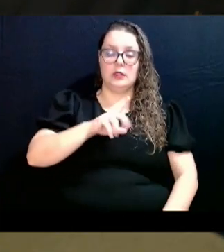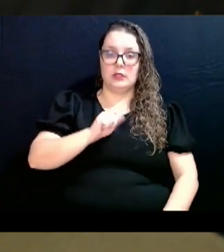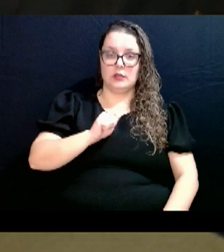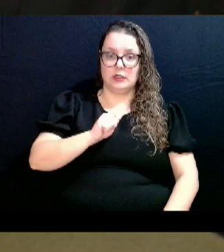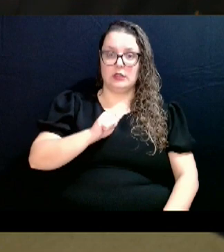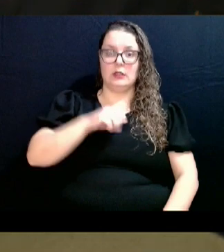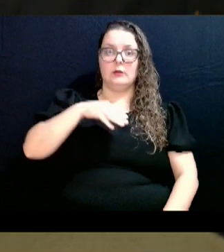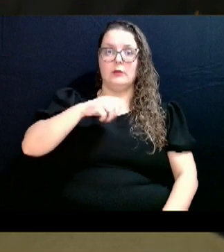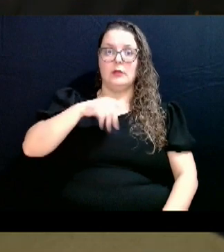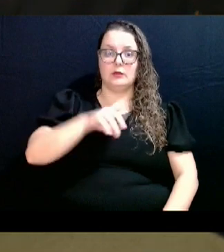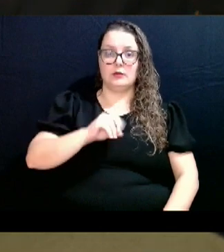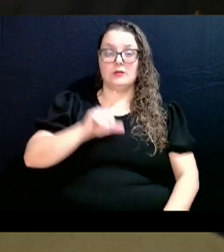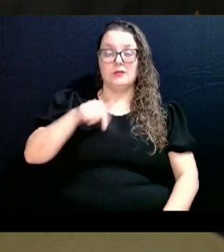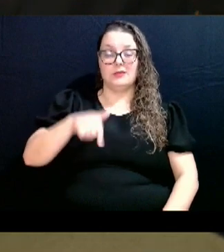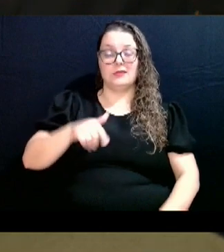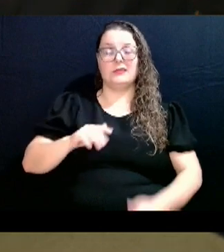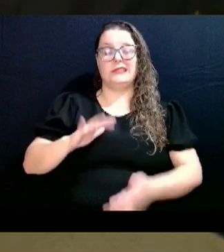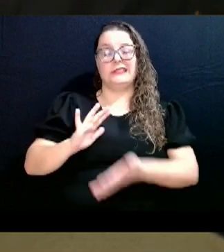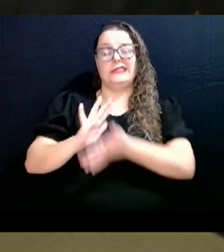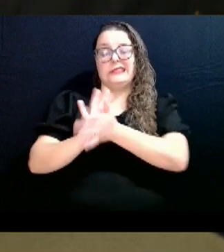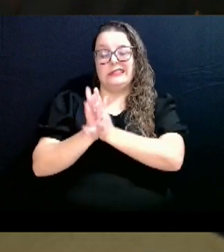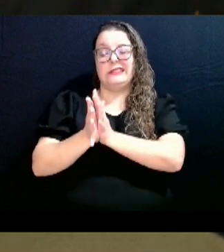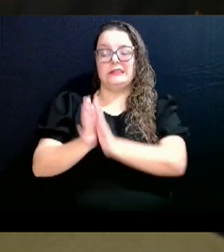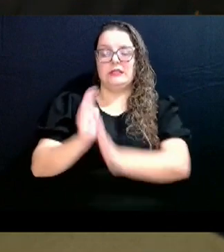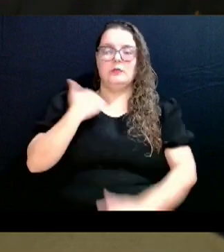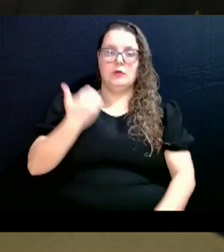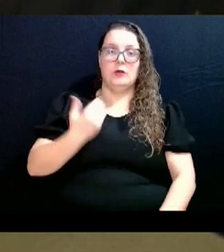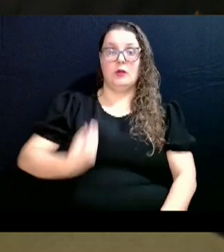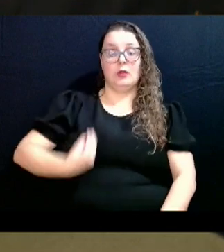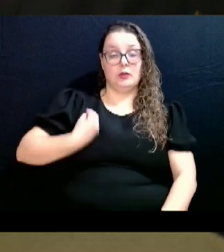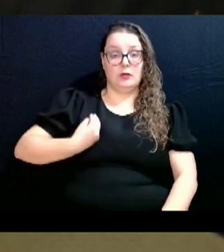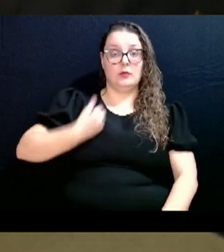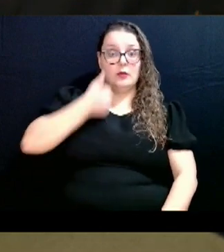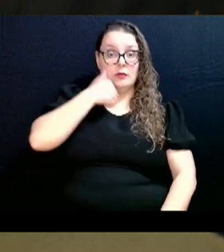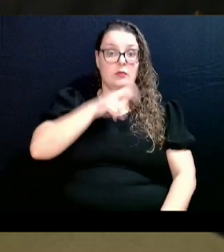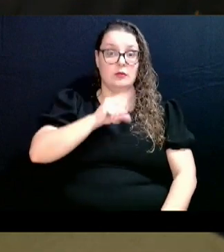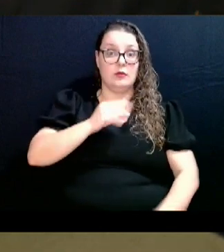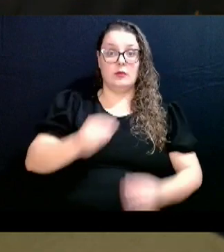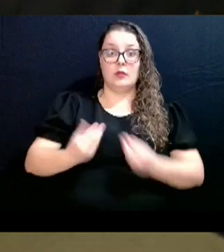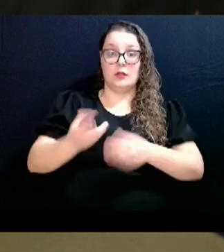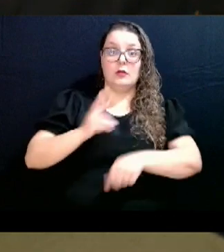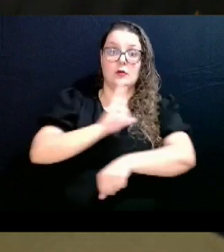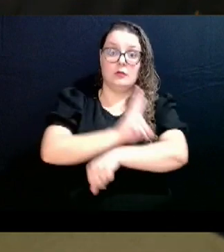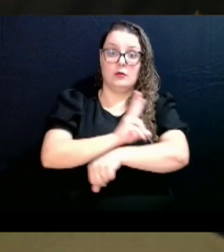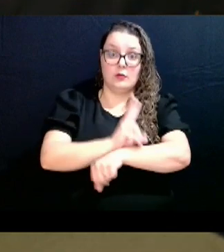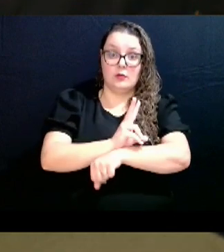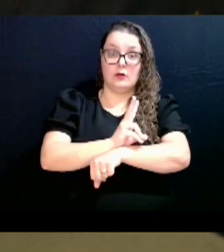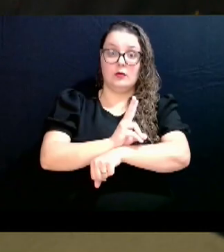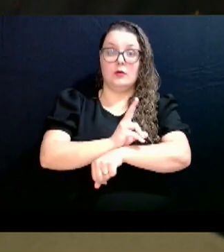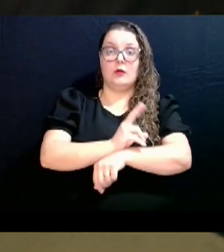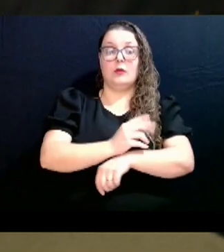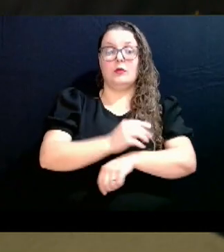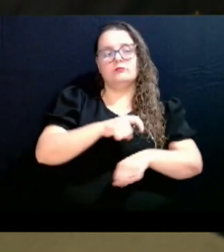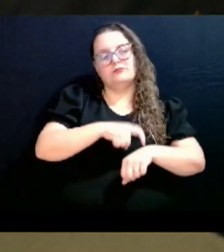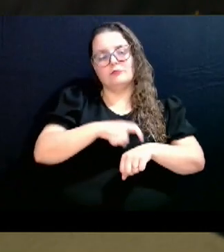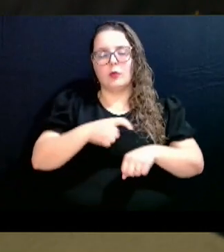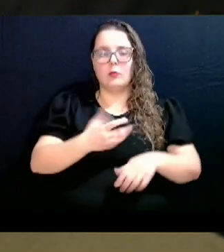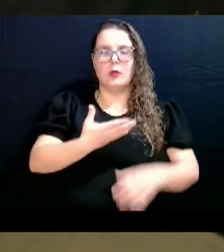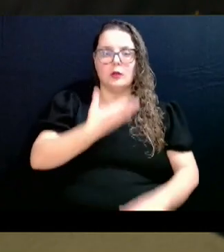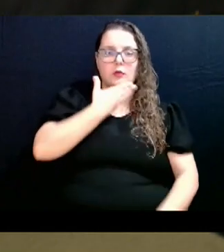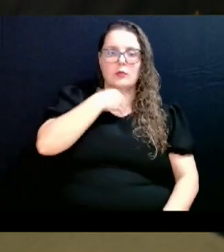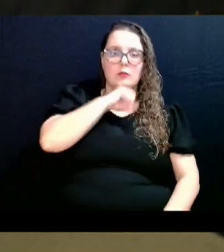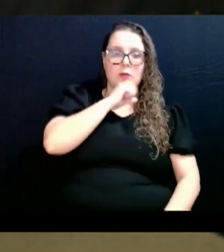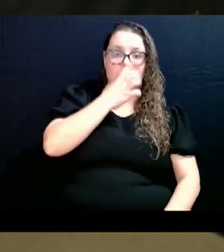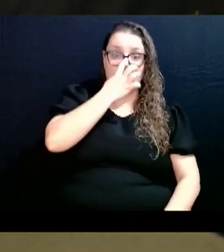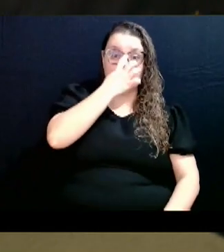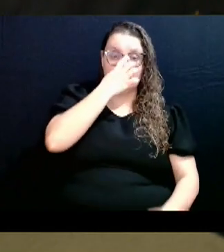com a avó materna e recentemente a justiça concedeu a guarda provisória ao pai, reacendendo um debate